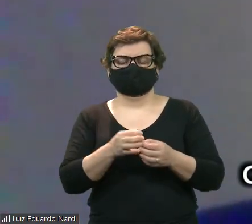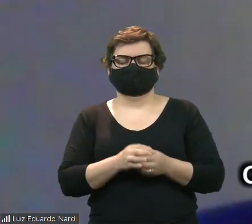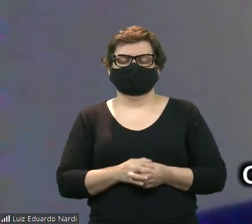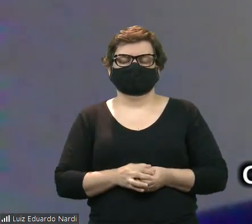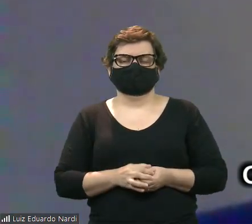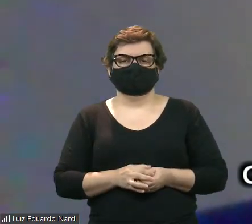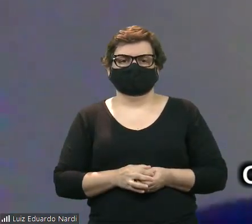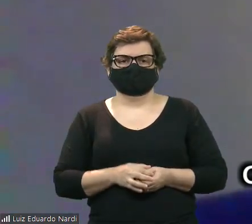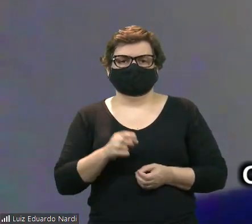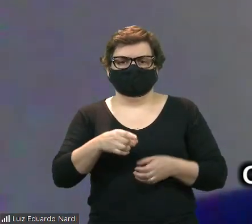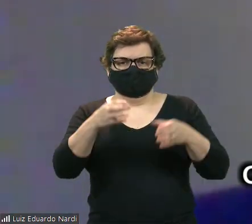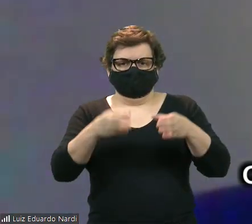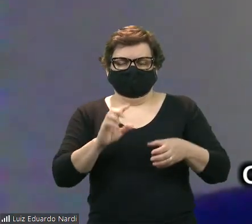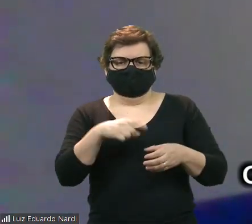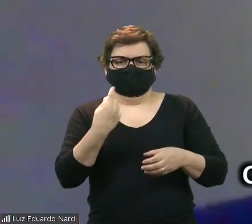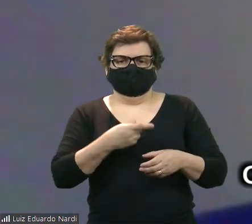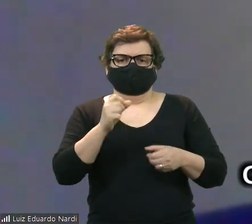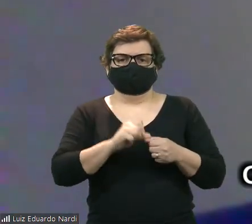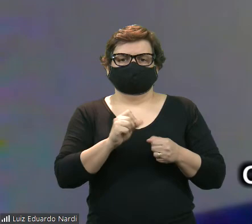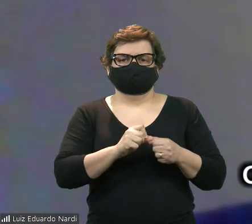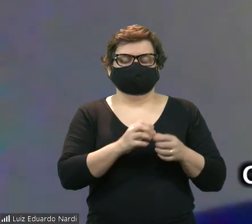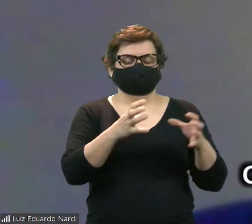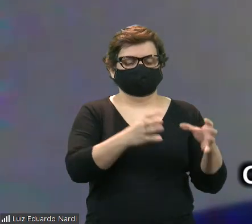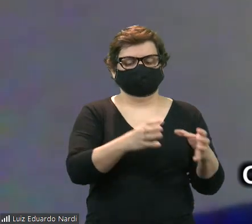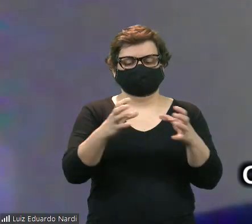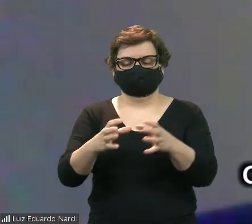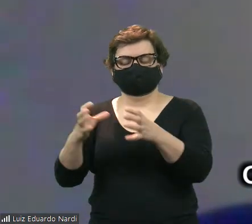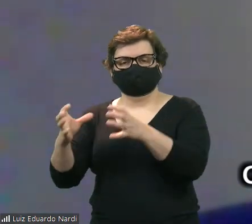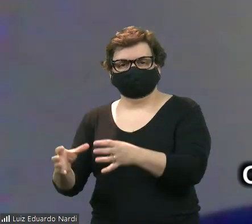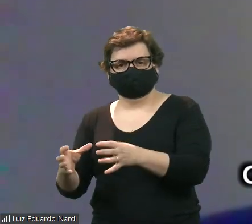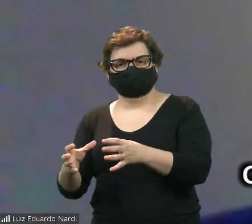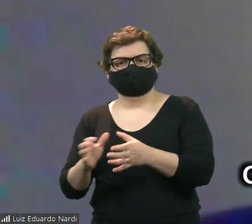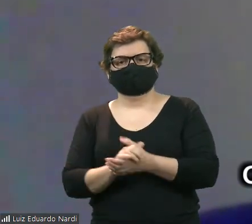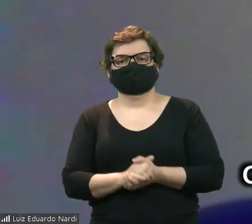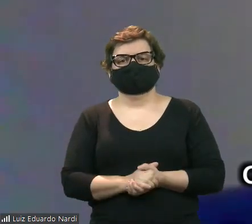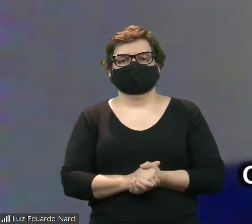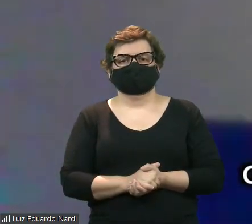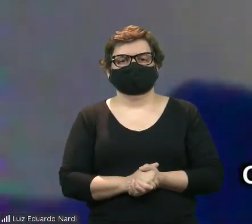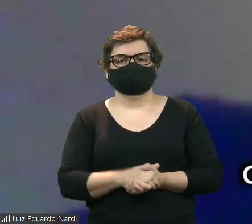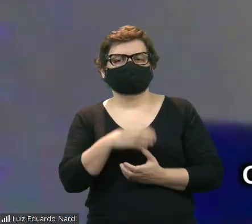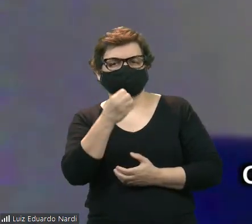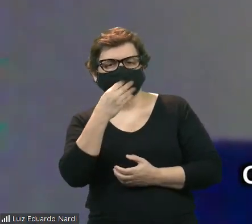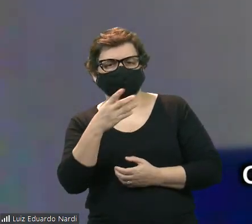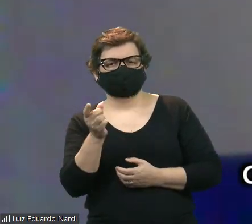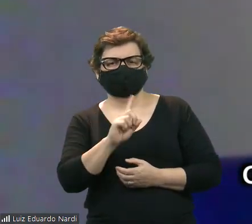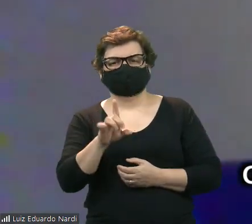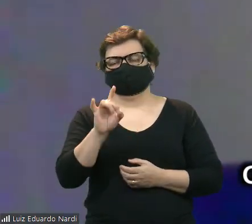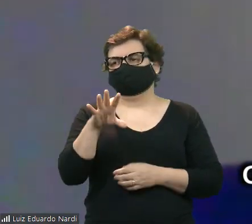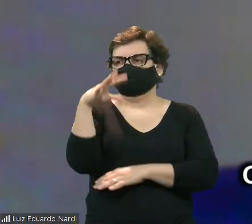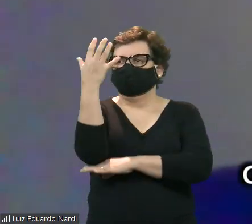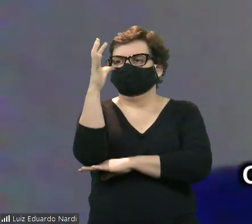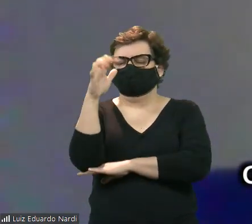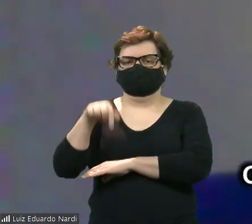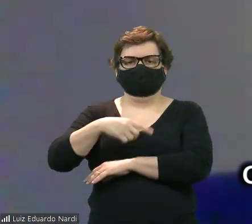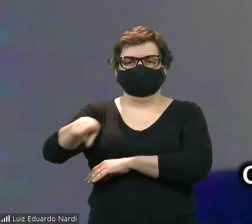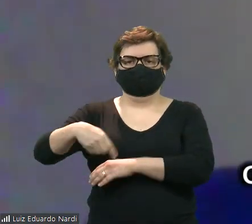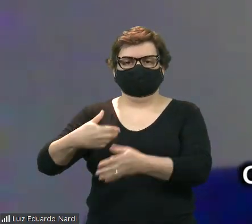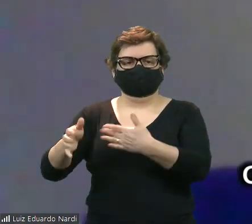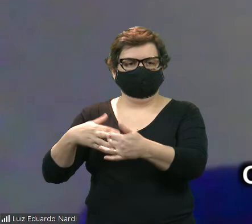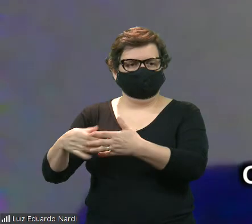disto, nós criarmos espaços interessantes, não essas benditas praças que